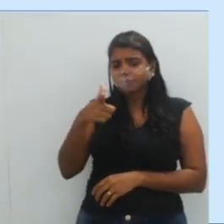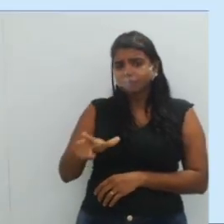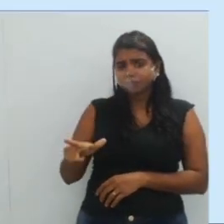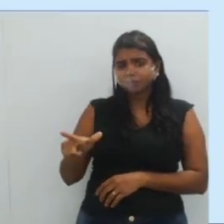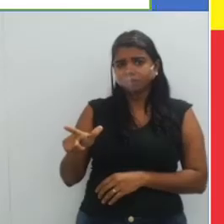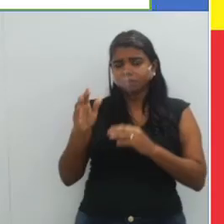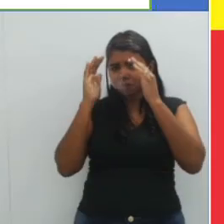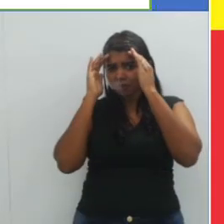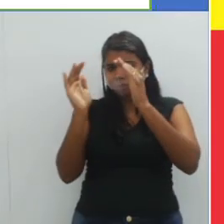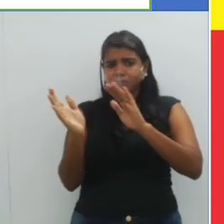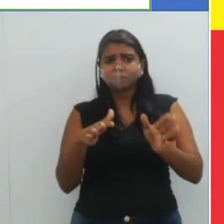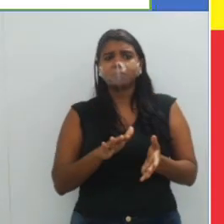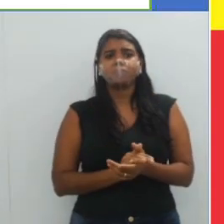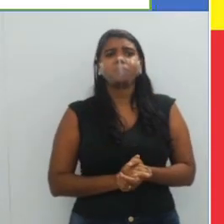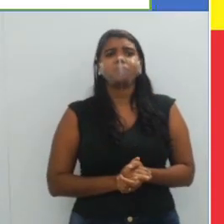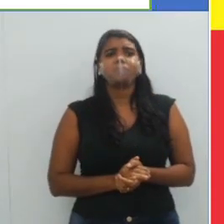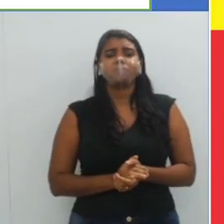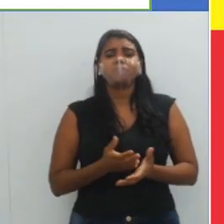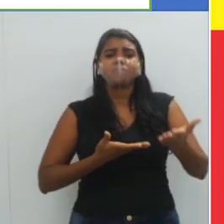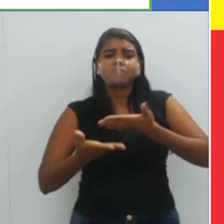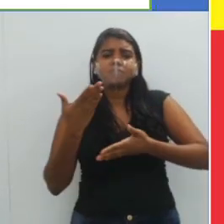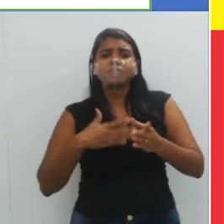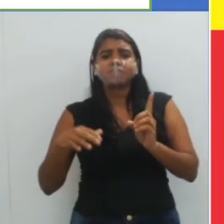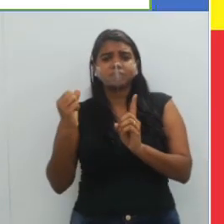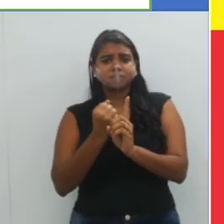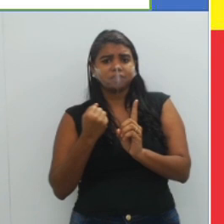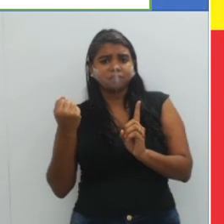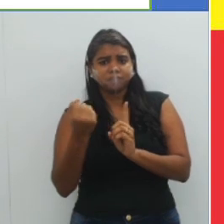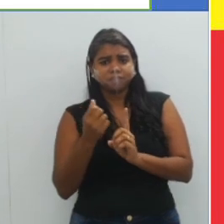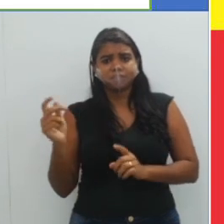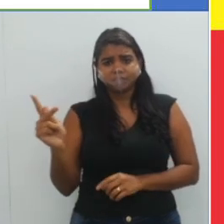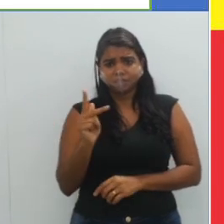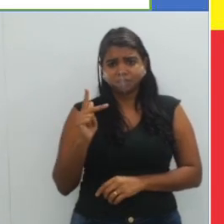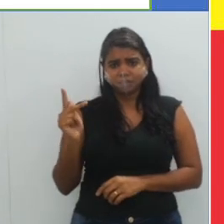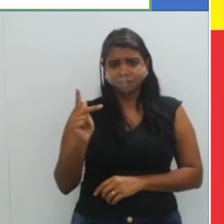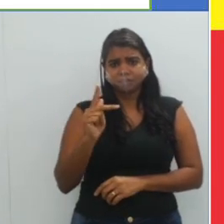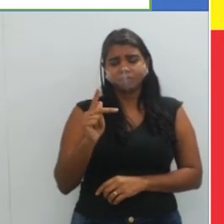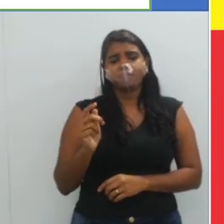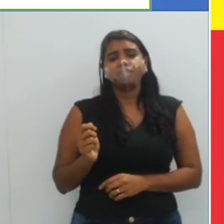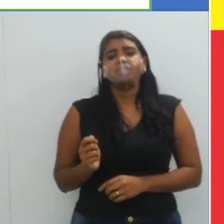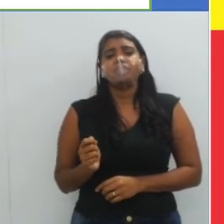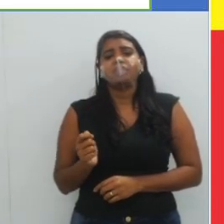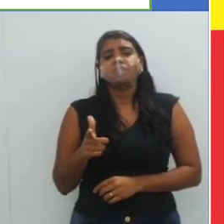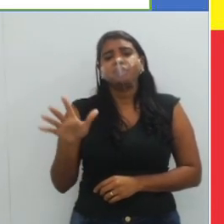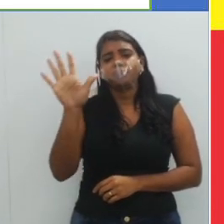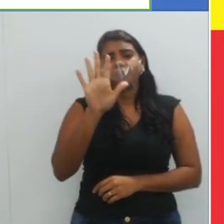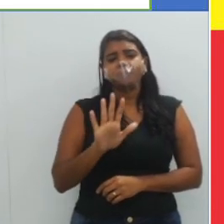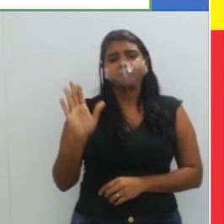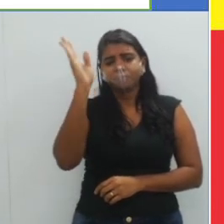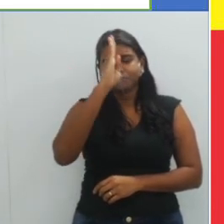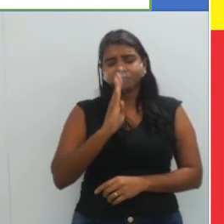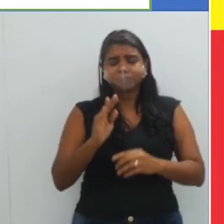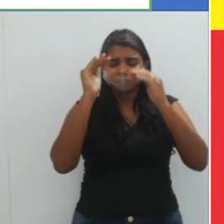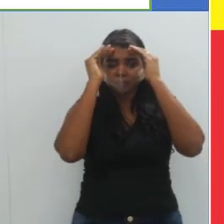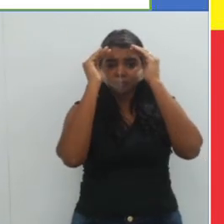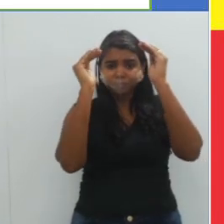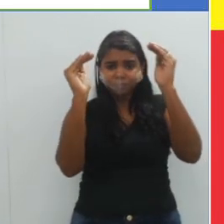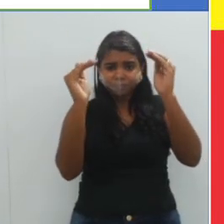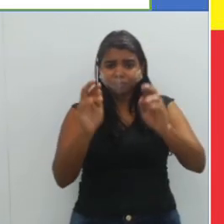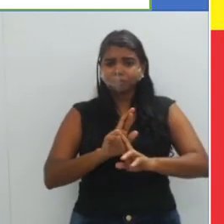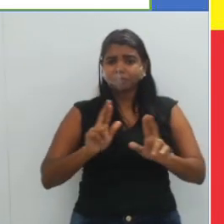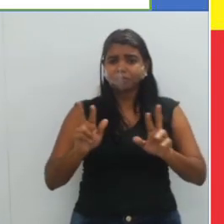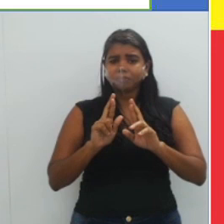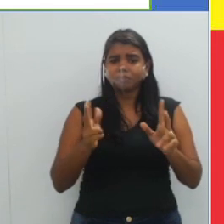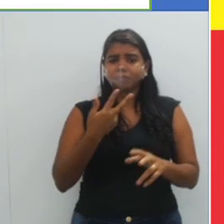outro. Em uma sociedade tão plural, mais uma vez a palavra plural, quanto a do Brasil, respeitar